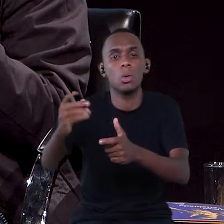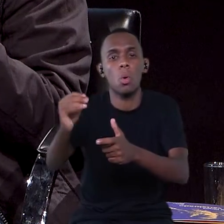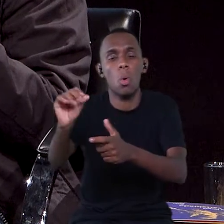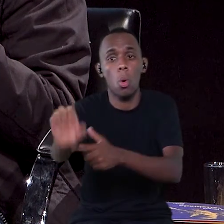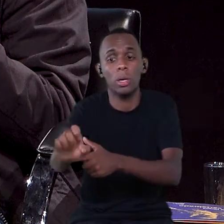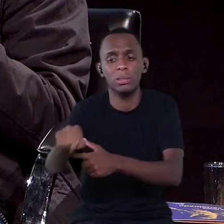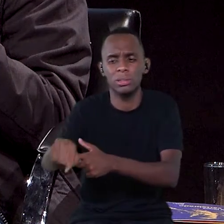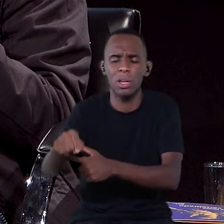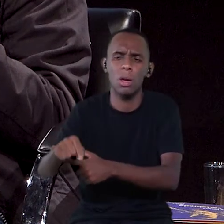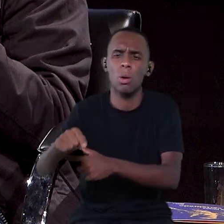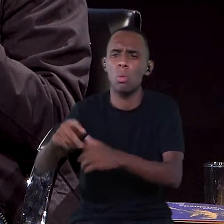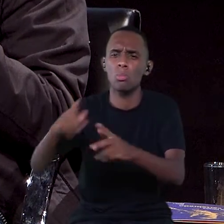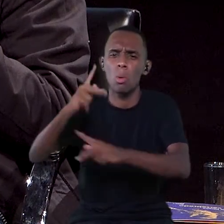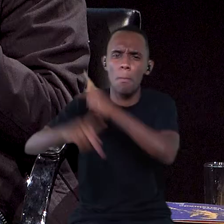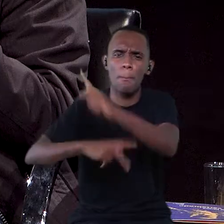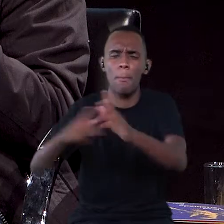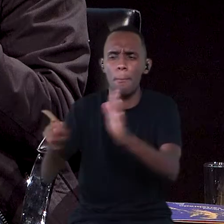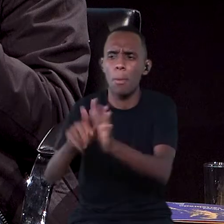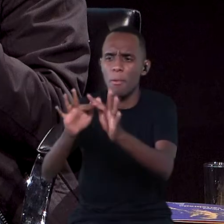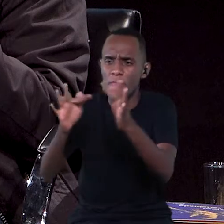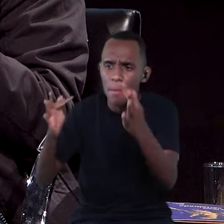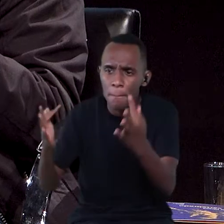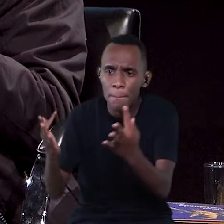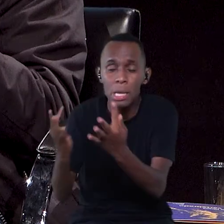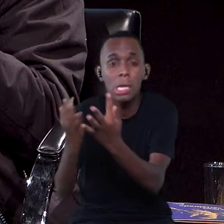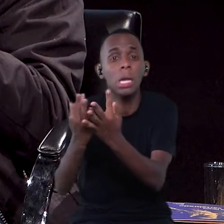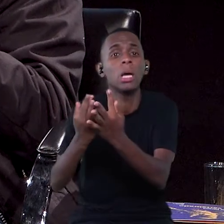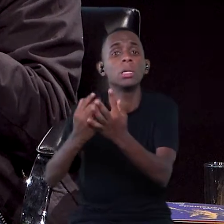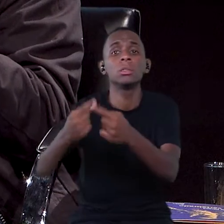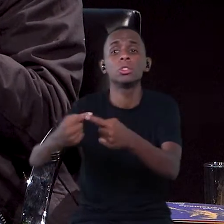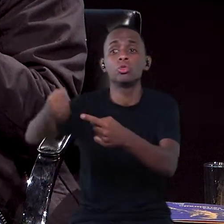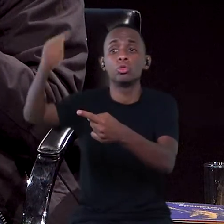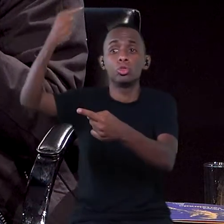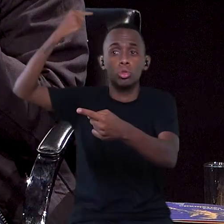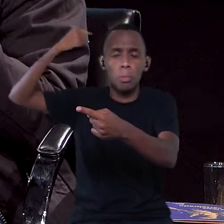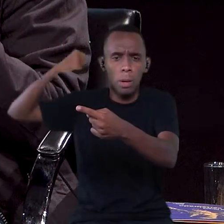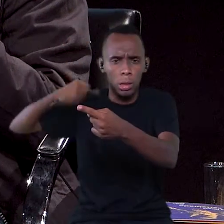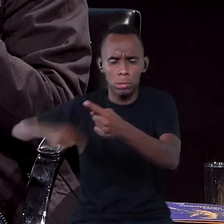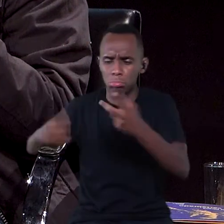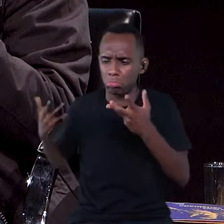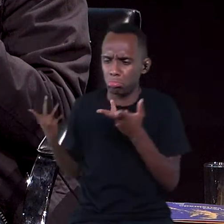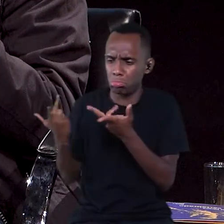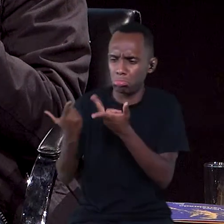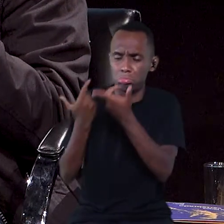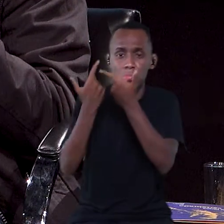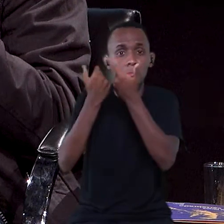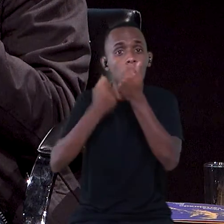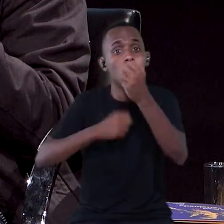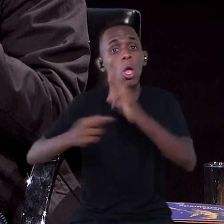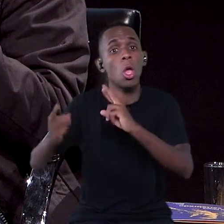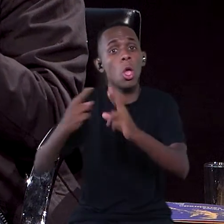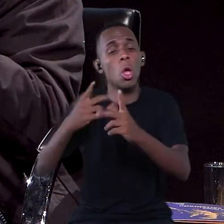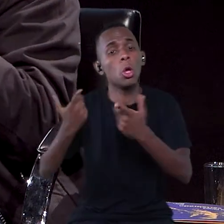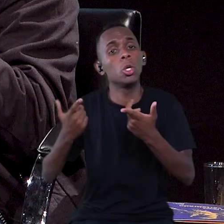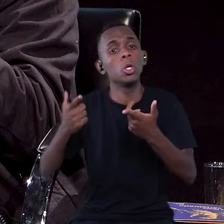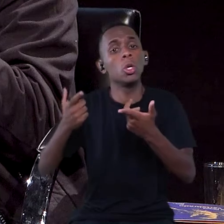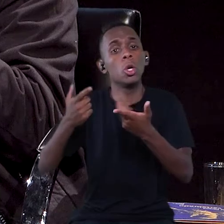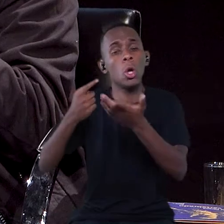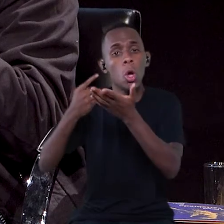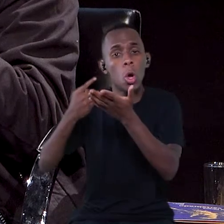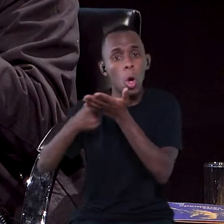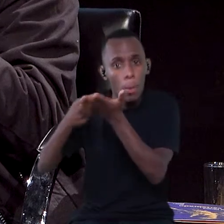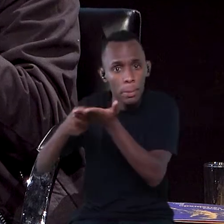uma comunidade familiar que tivera um passado, entre aspas, glorioso, quando reunia a família